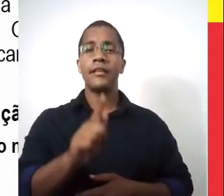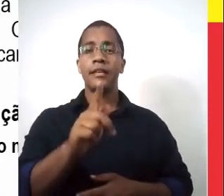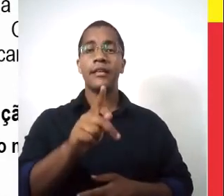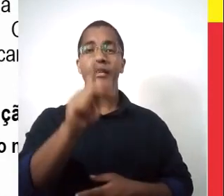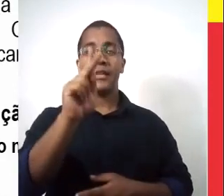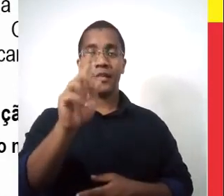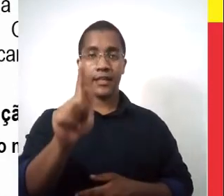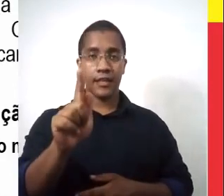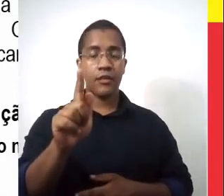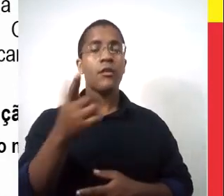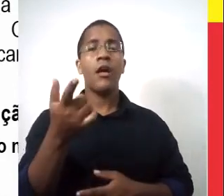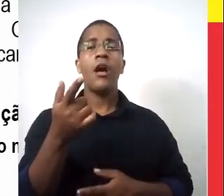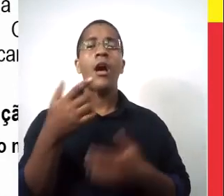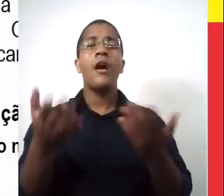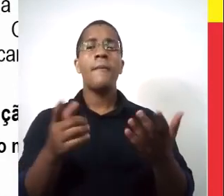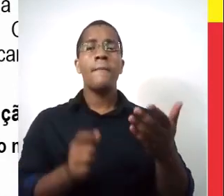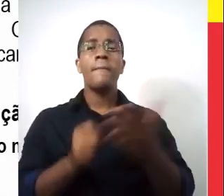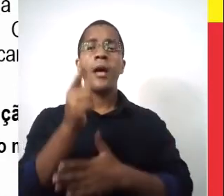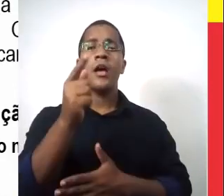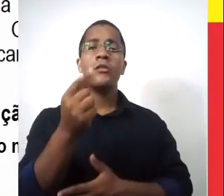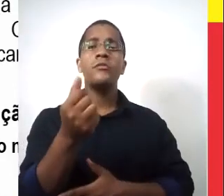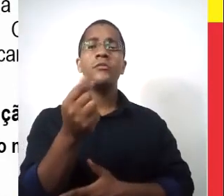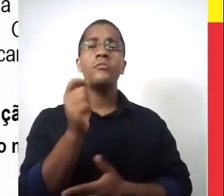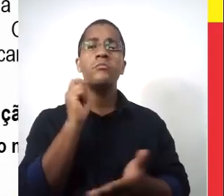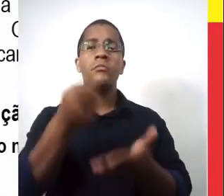quilos. Vai pagar quanto?